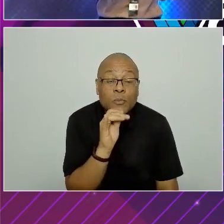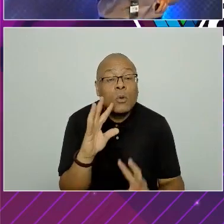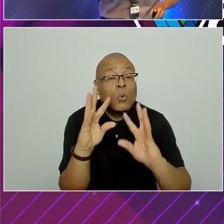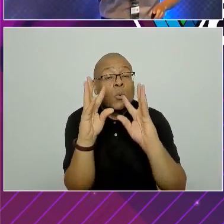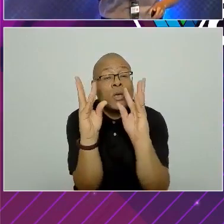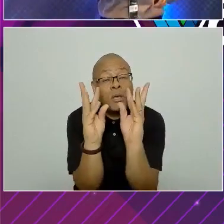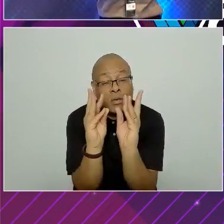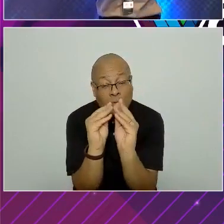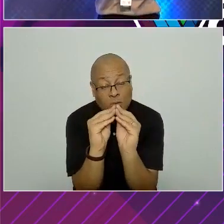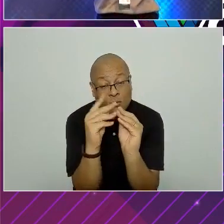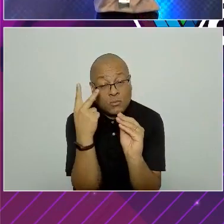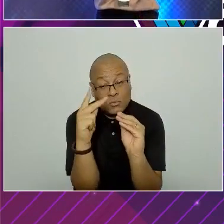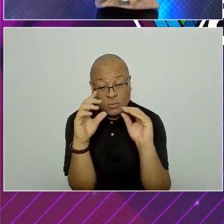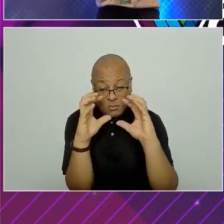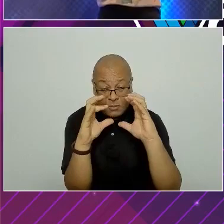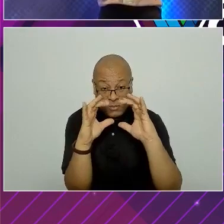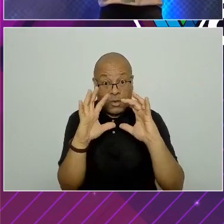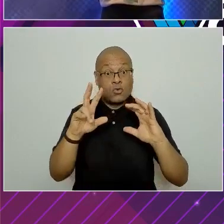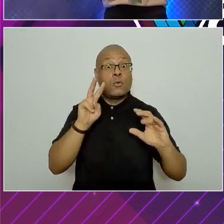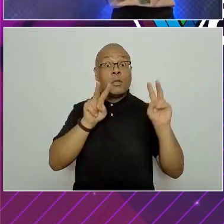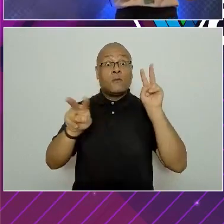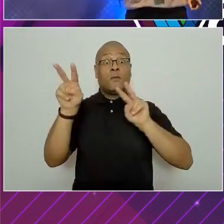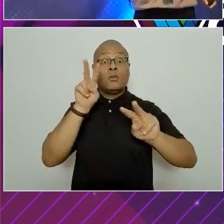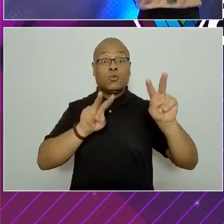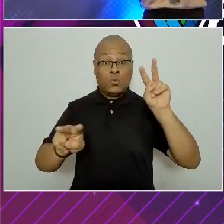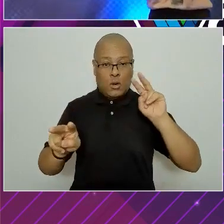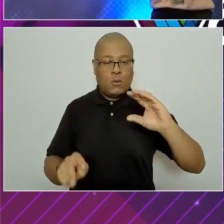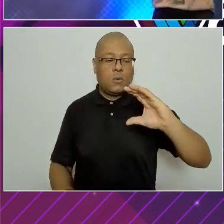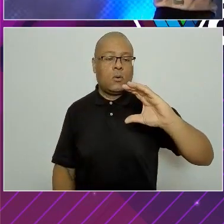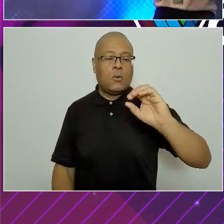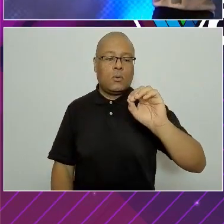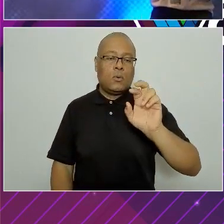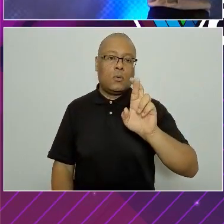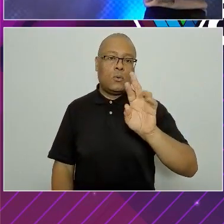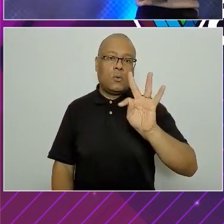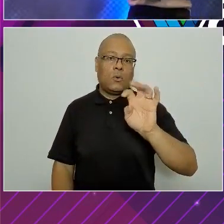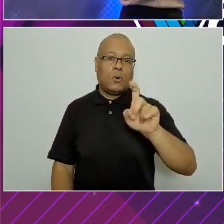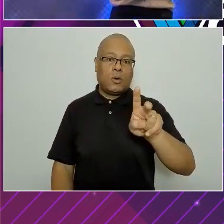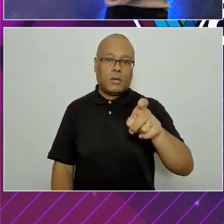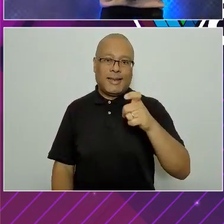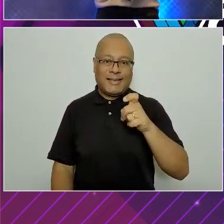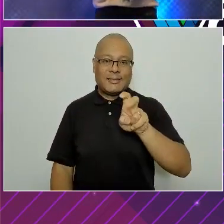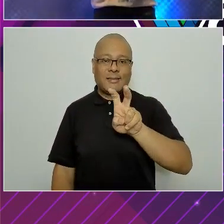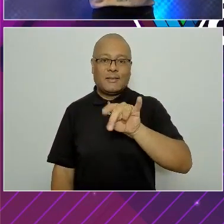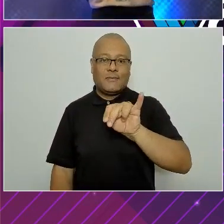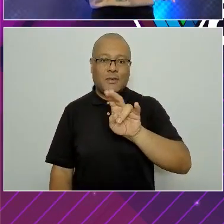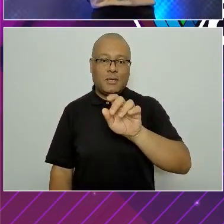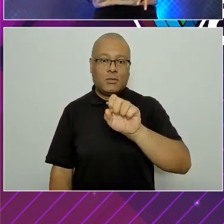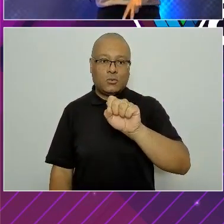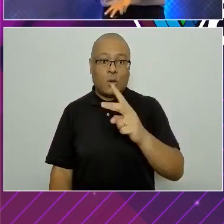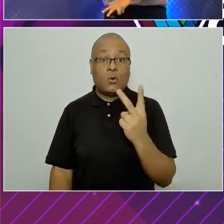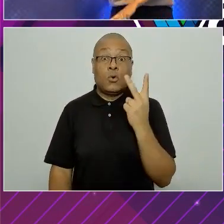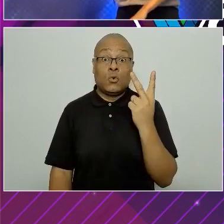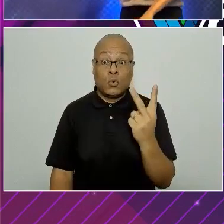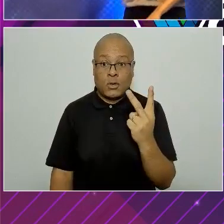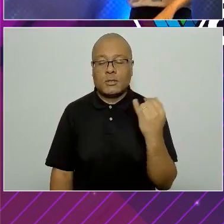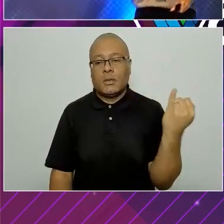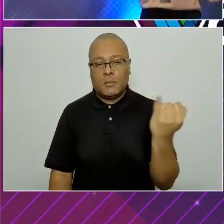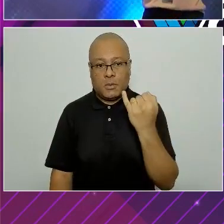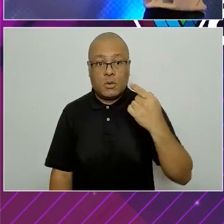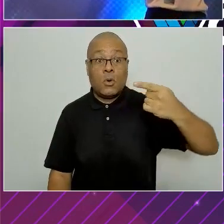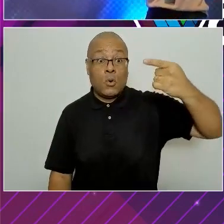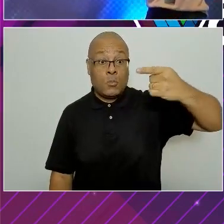cérebro, mas focando nessa área aí que eu estou falando de córtex visual. Eu vou focar em duas partes desse córtex visual, que é o primário